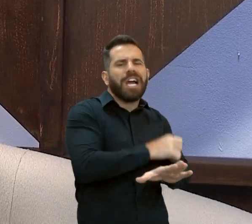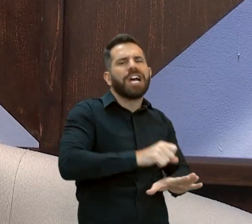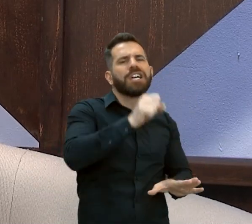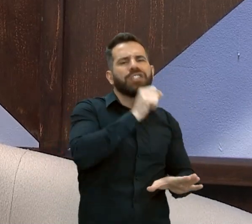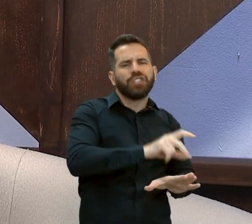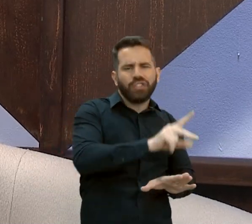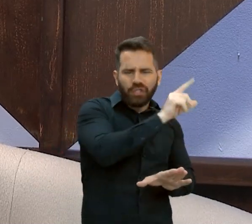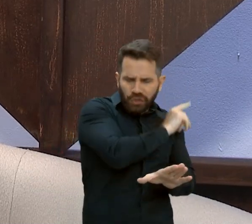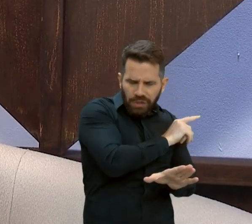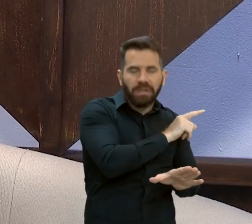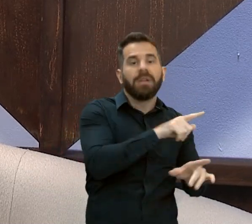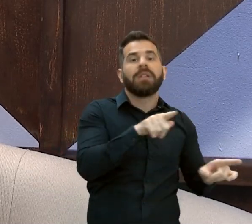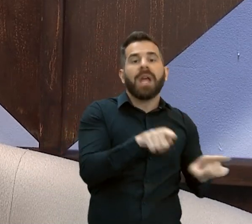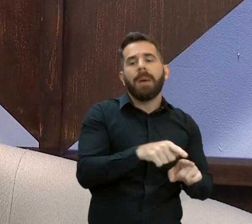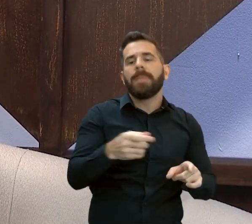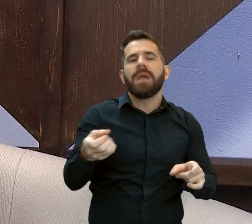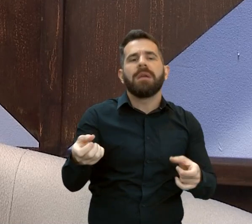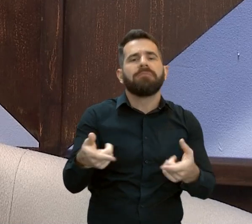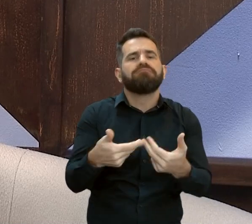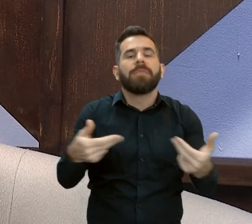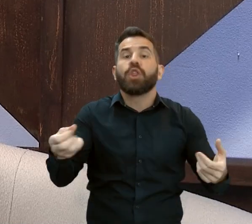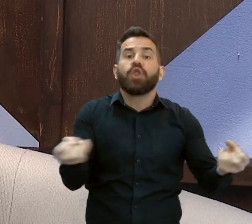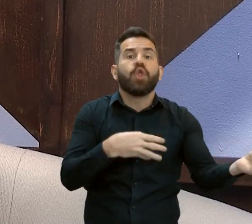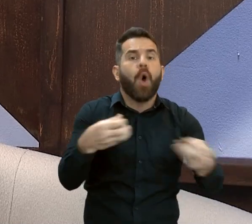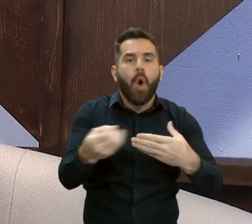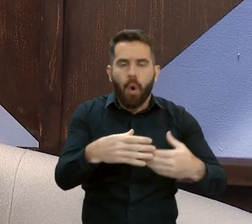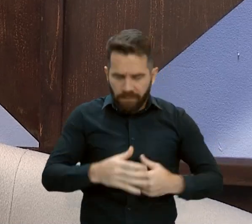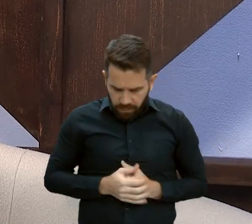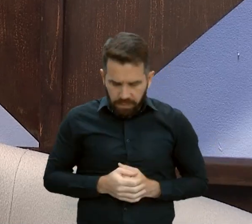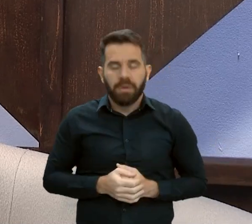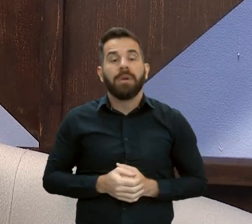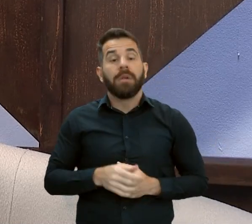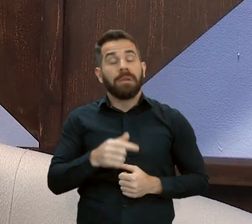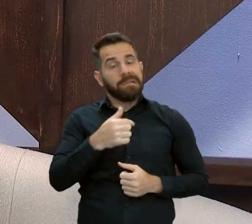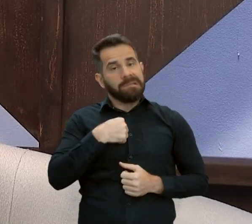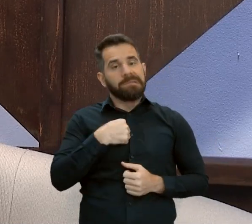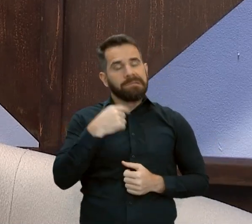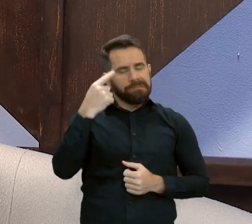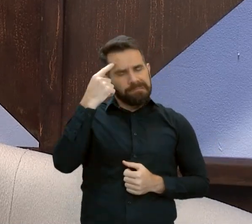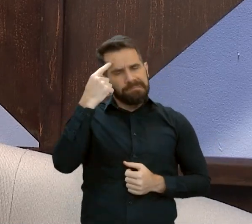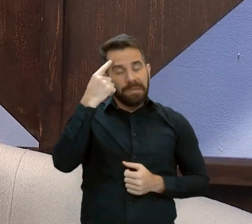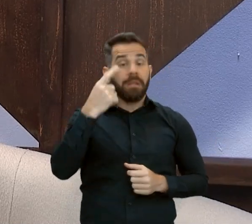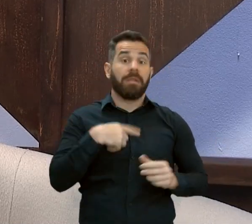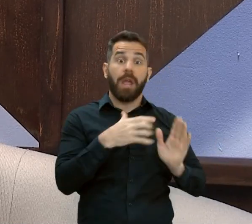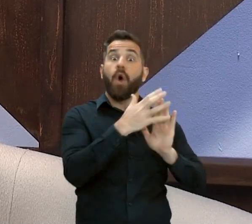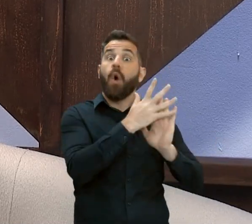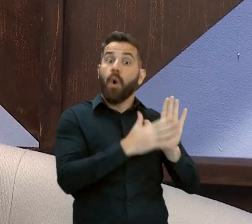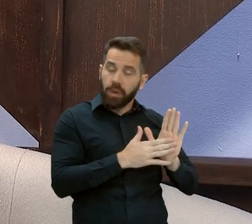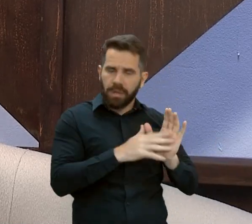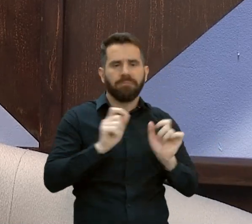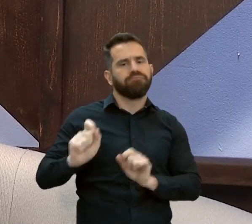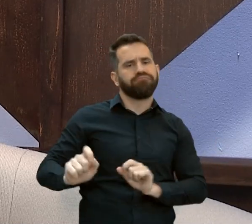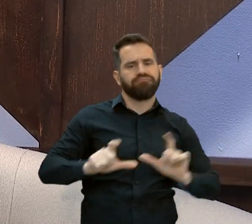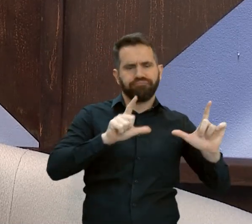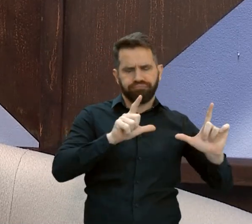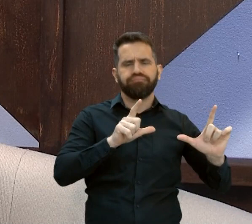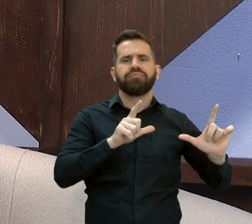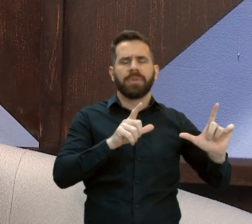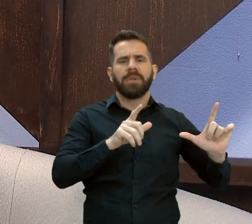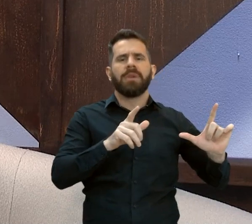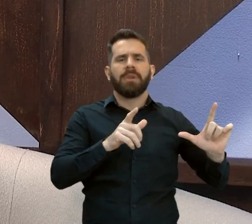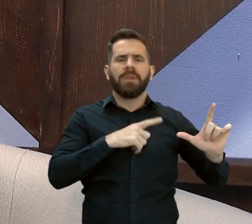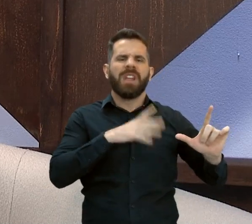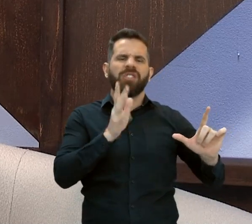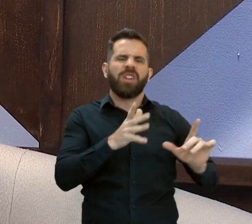roteiros, isso permitiu a gente também fizesse esse livro, né? Então nós criamos aqui, resgatamos uma patente que já expirou, por